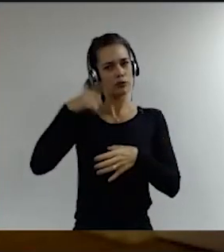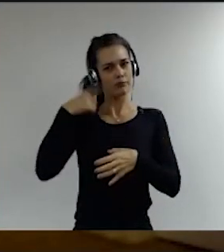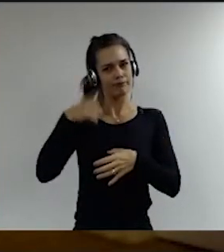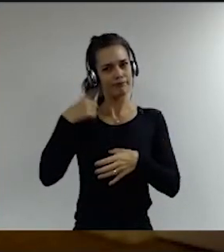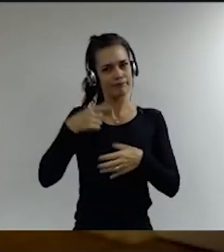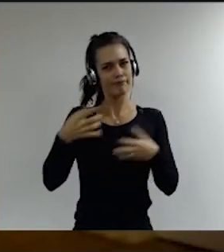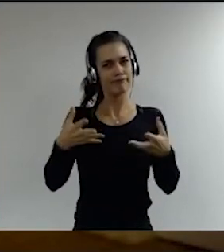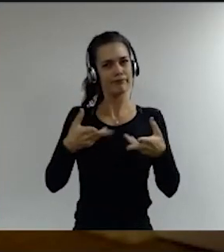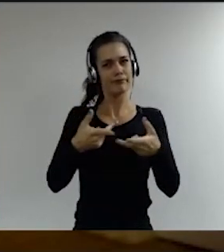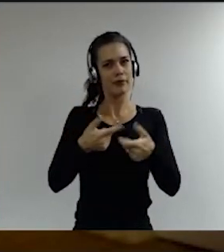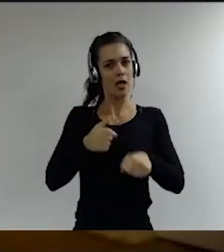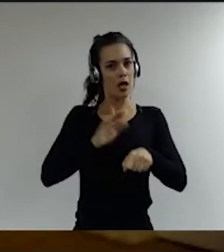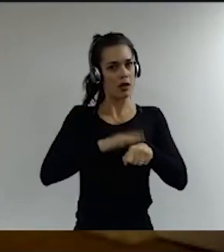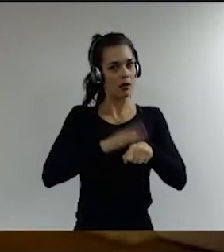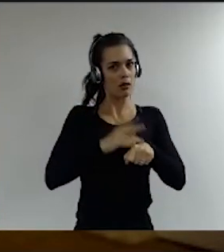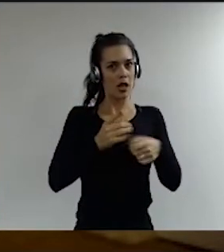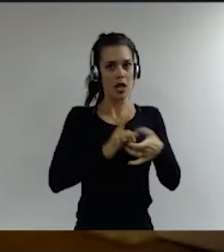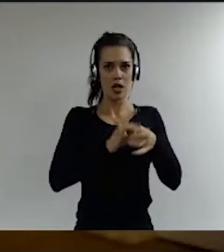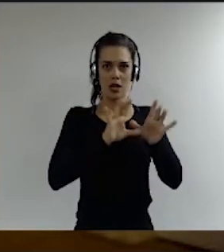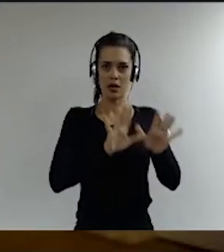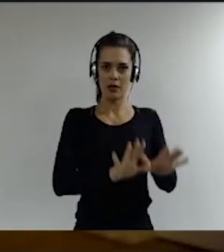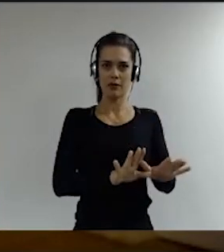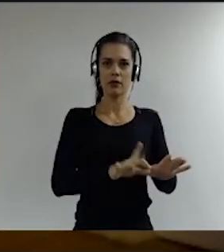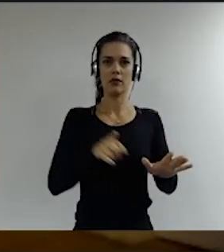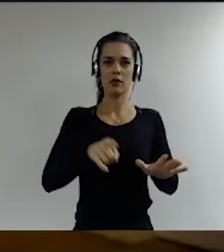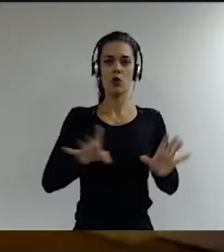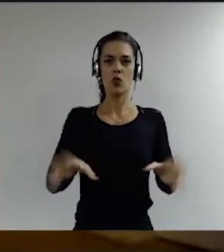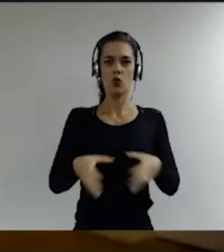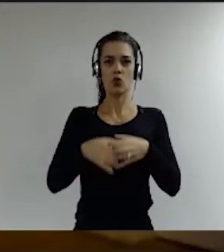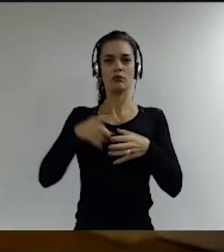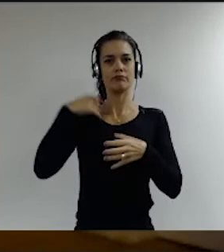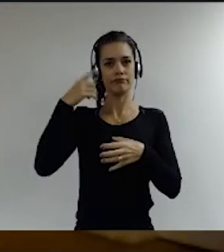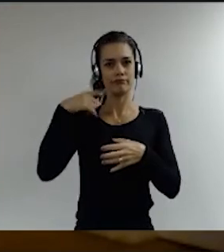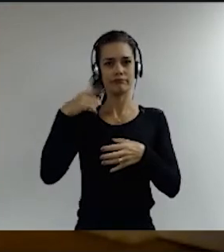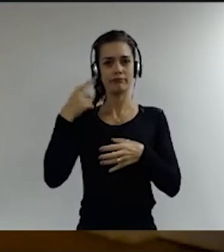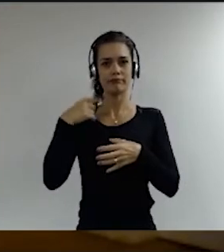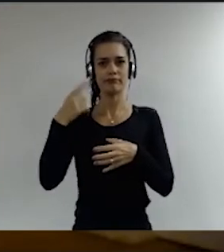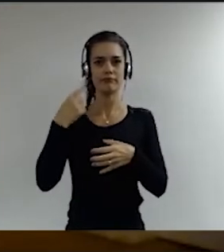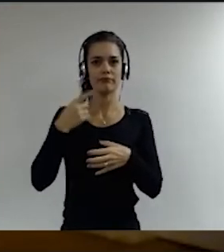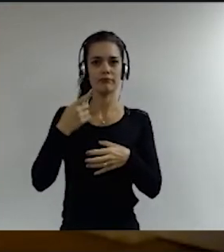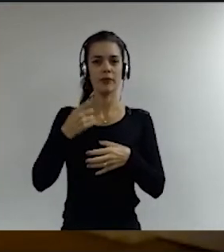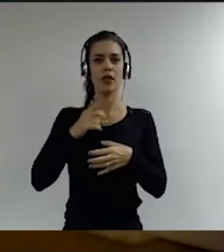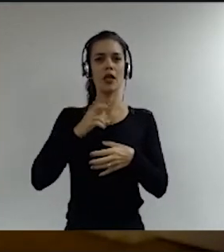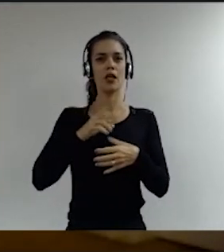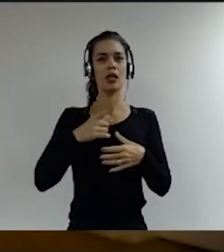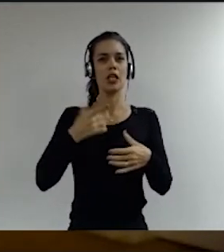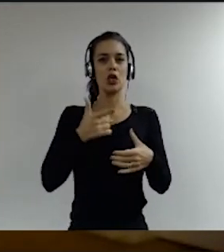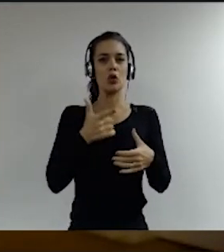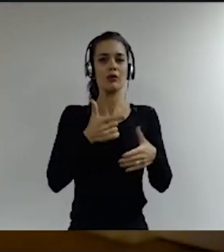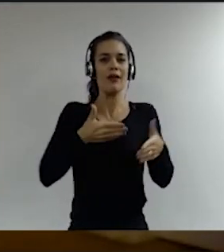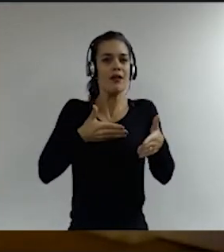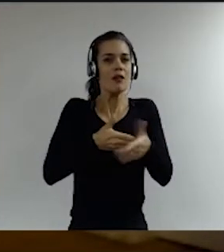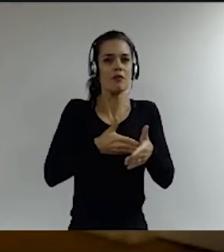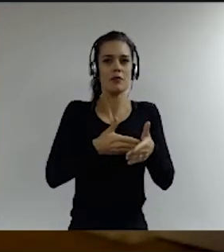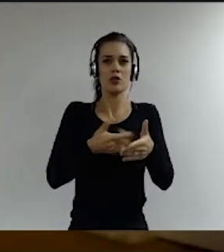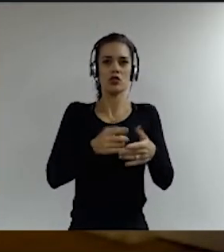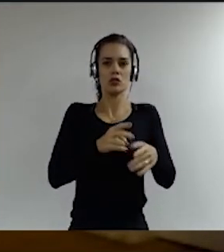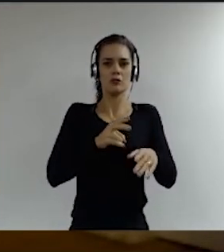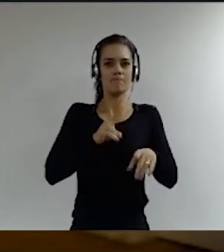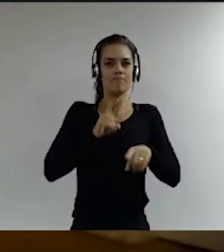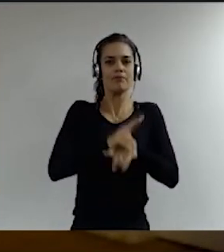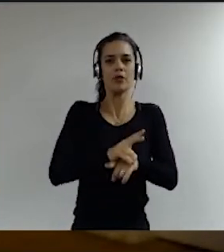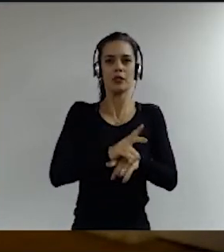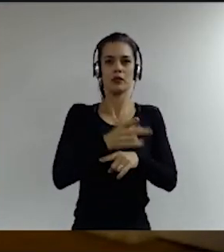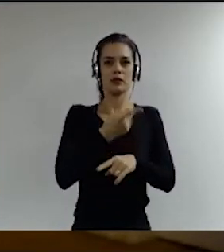absolutamente independente. Uma advocacia que não seja cerceada no